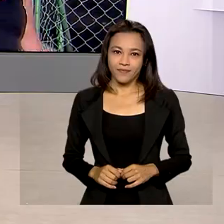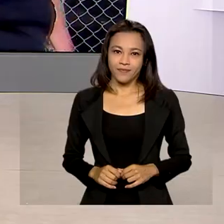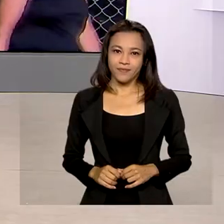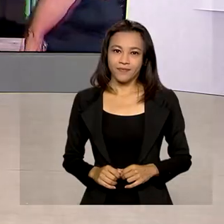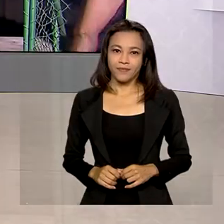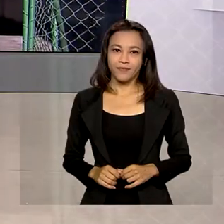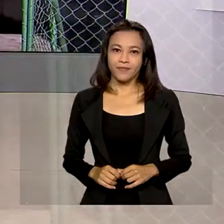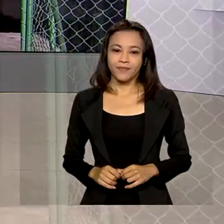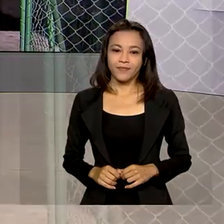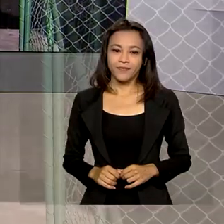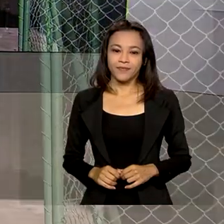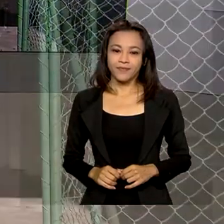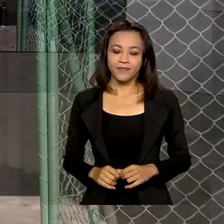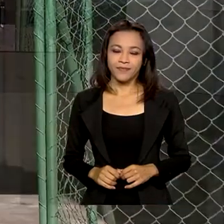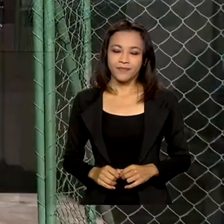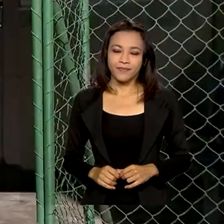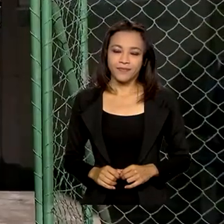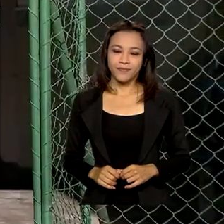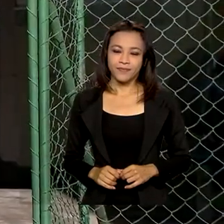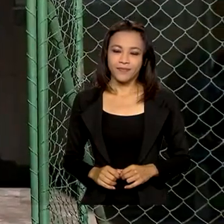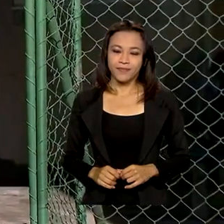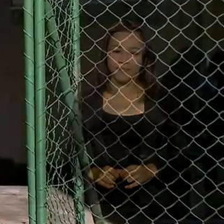Tchau, tchau.